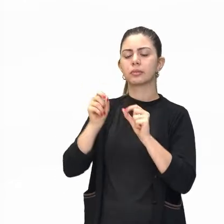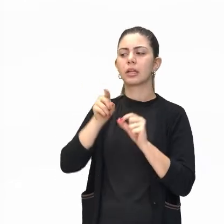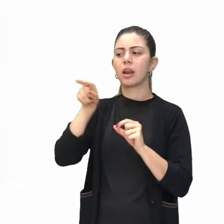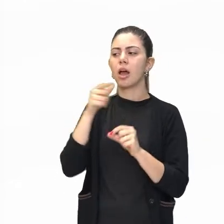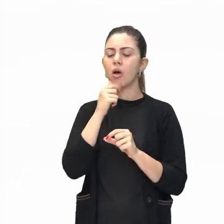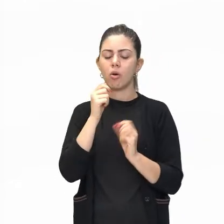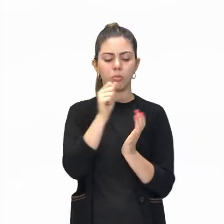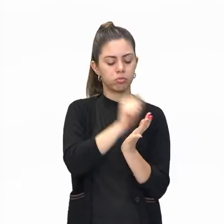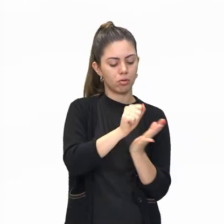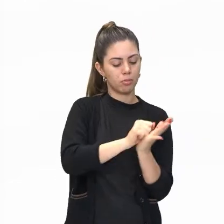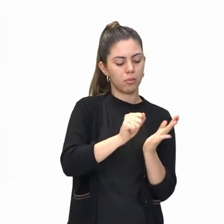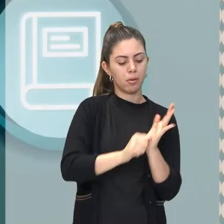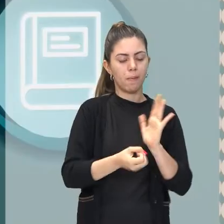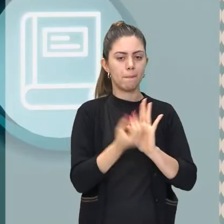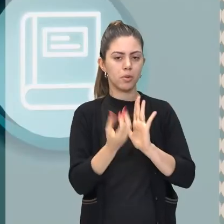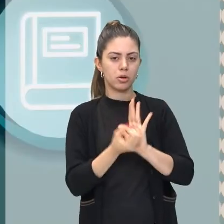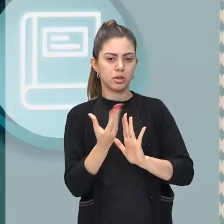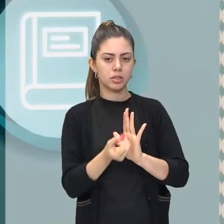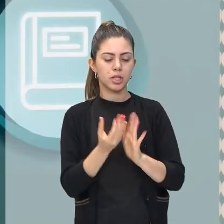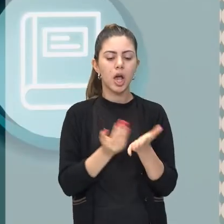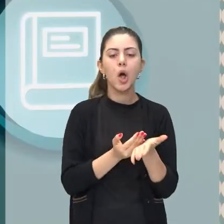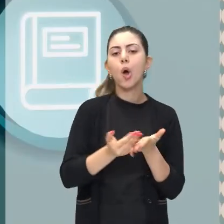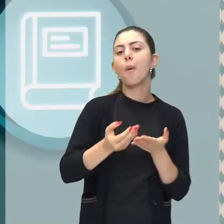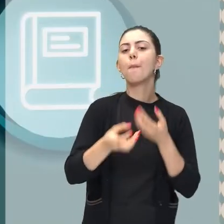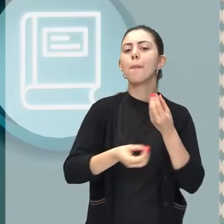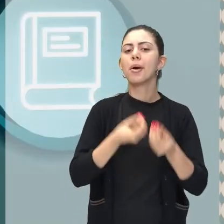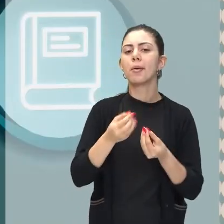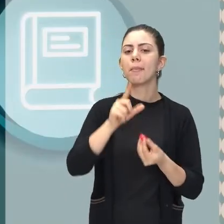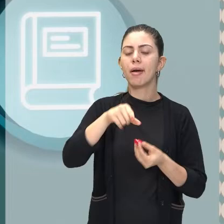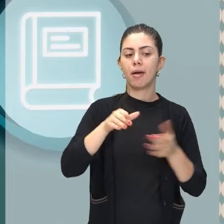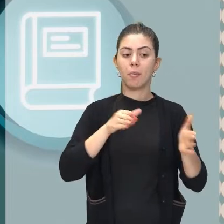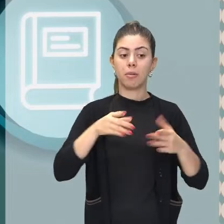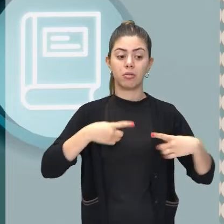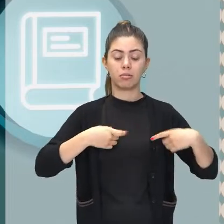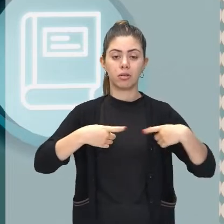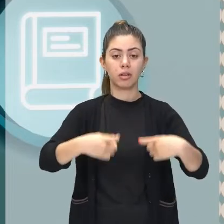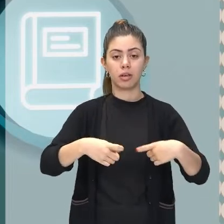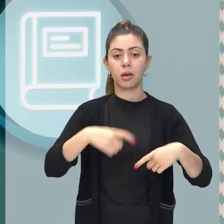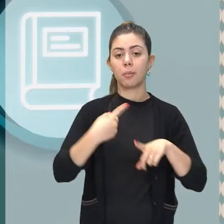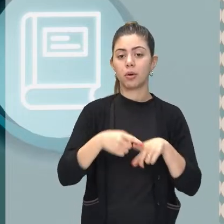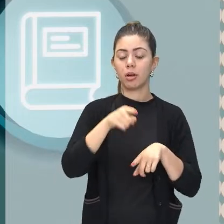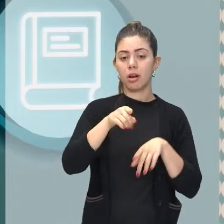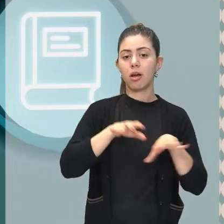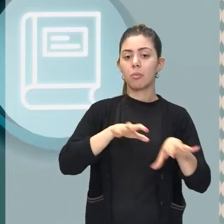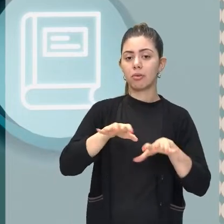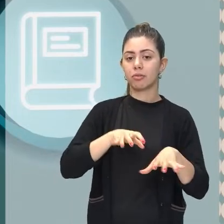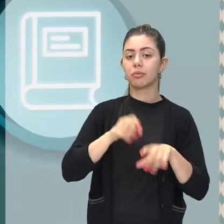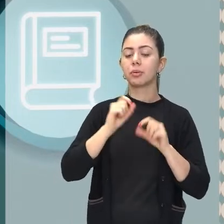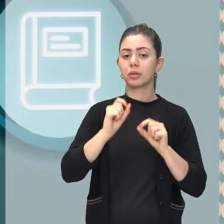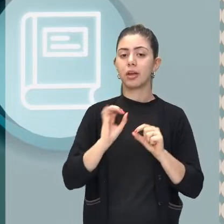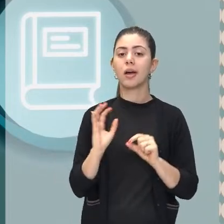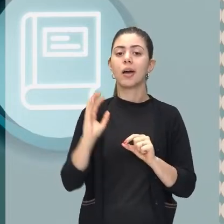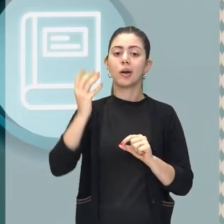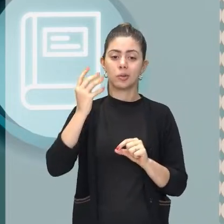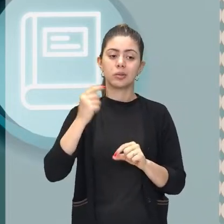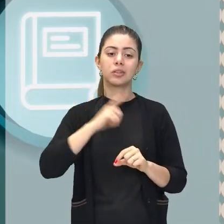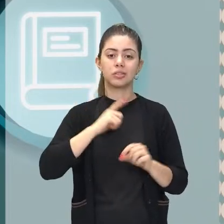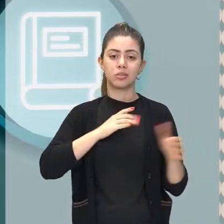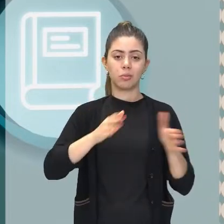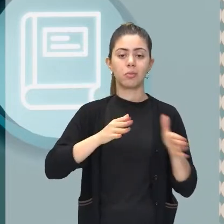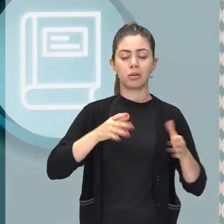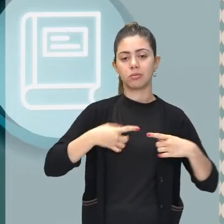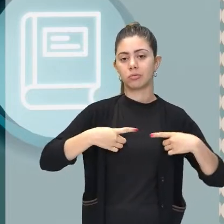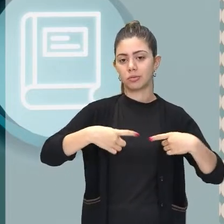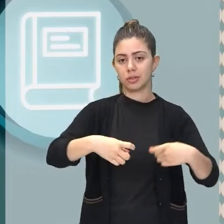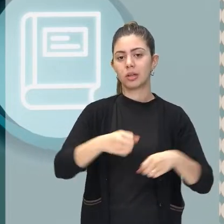escrever as primeiras poesias dele, começa ali ainda em período de guerra, porque esse movimento aconteceu ainda num período de guerra,